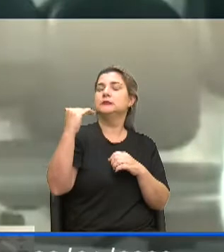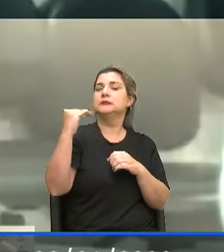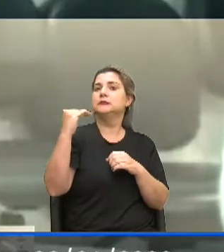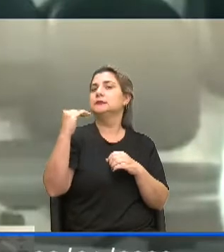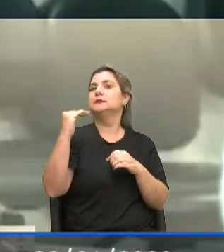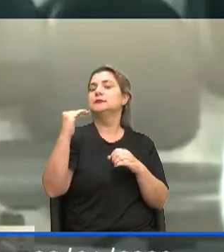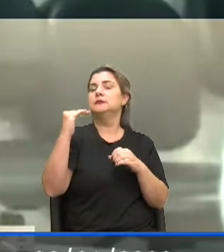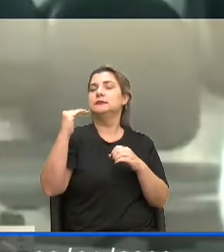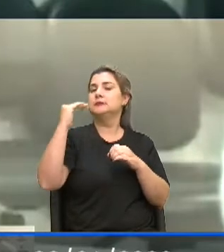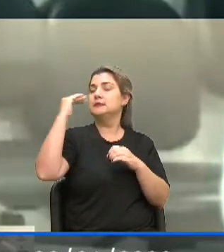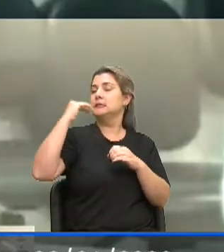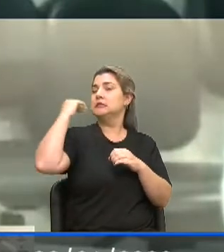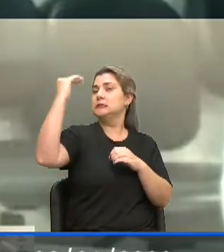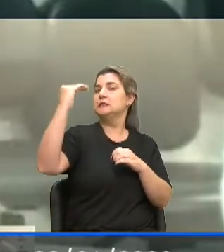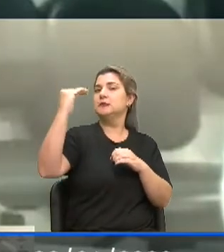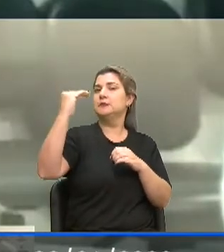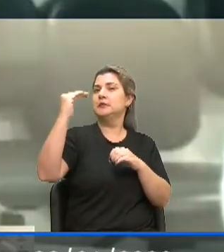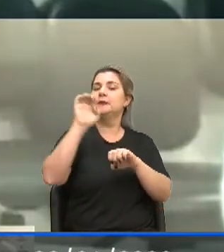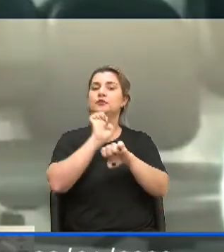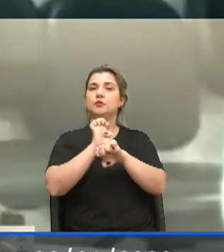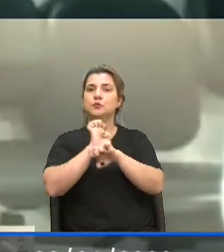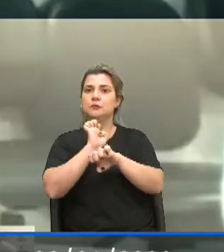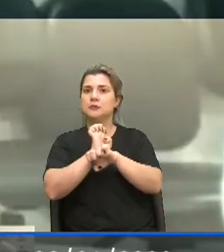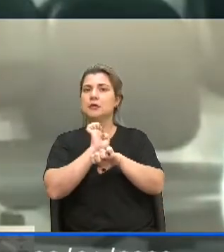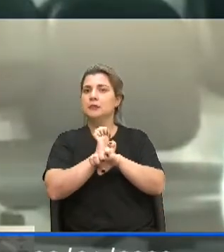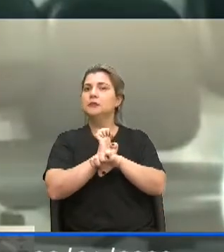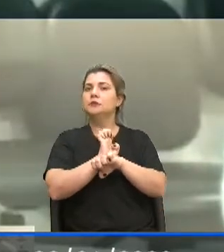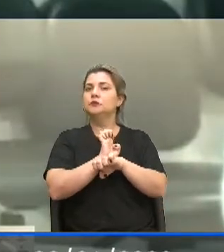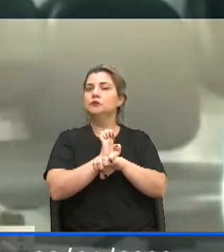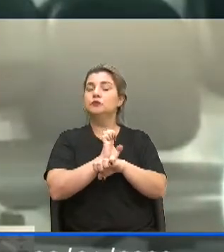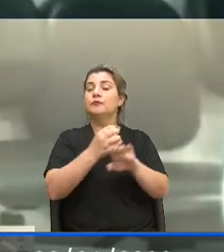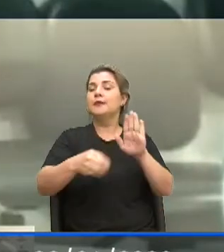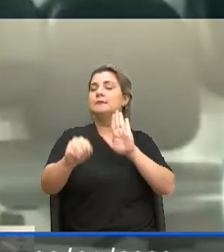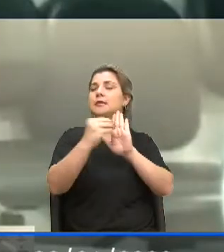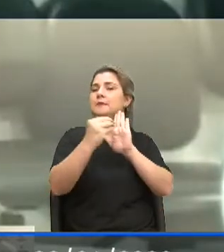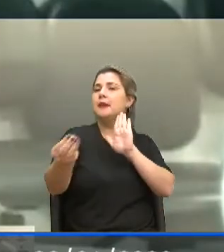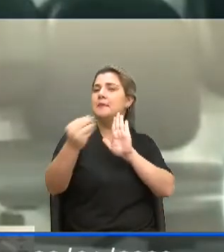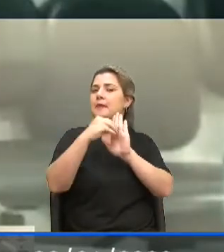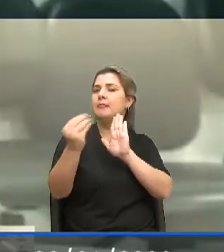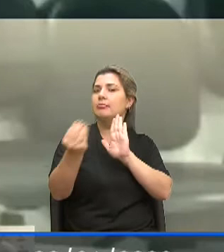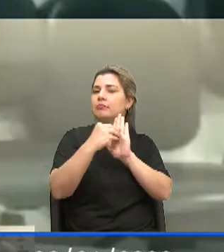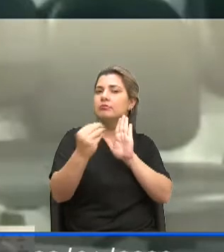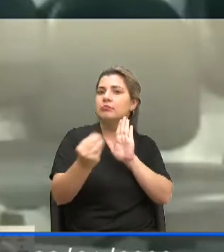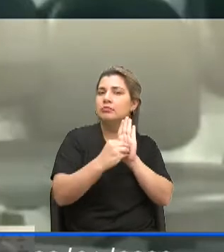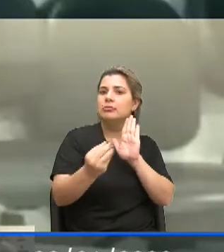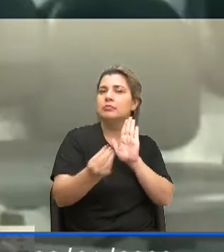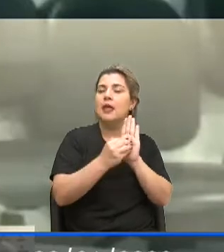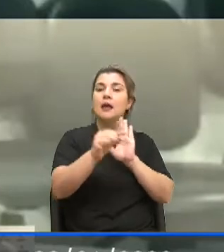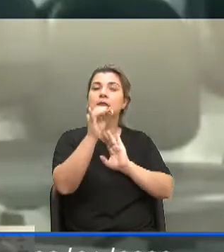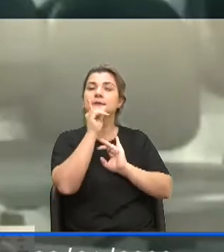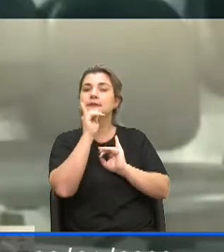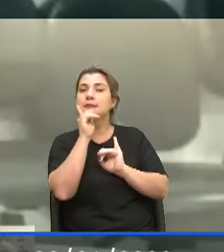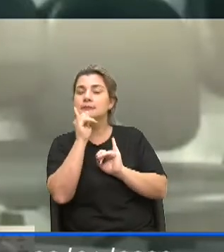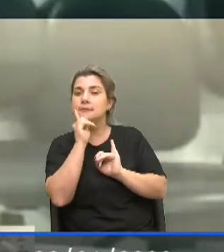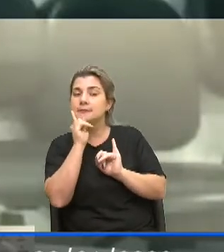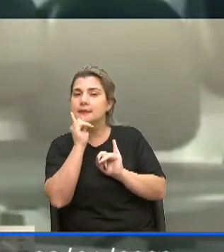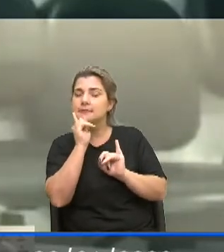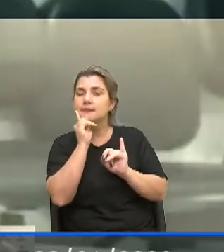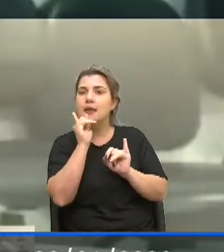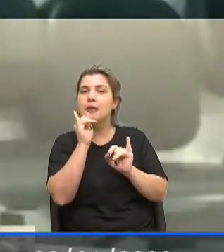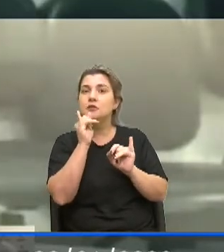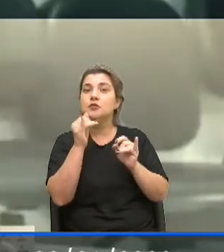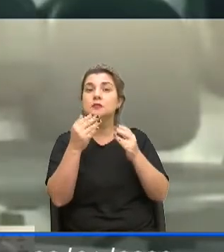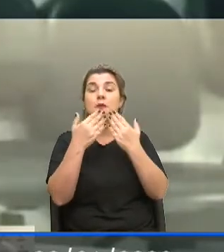da média do estado, vai se implementar as medidas de testagem na população